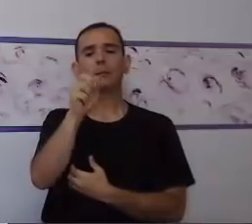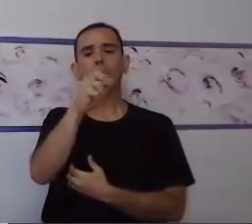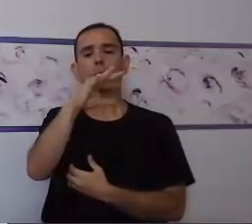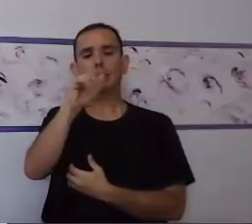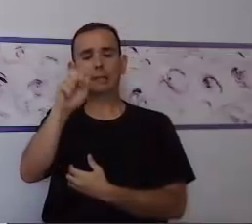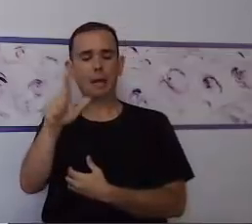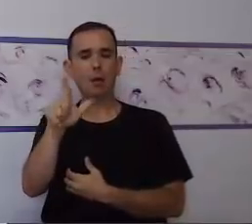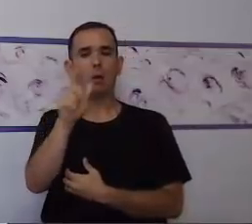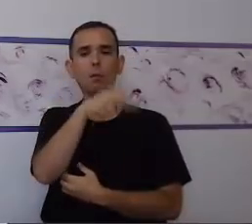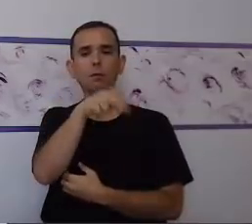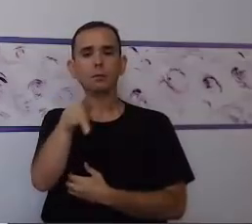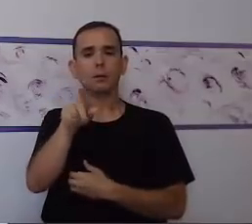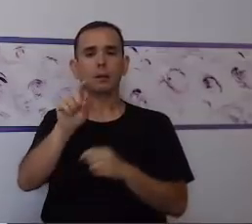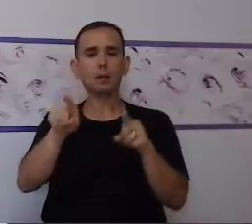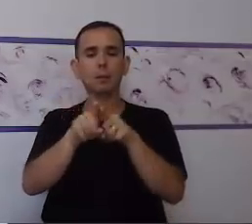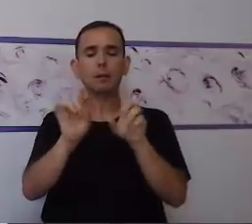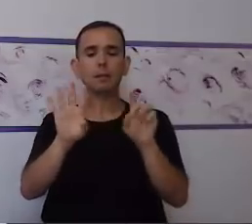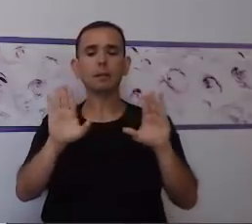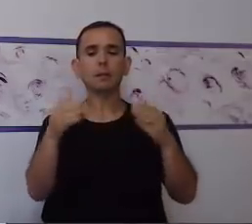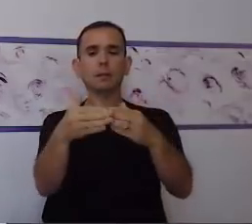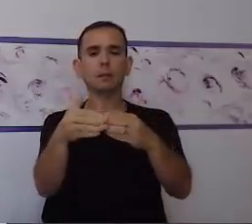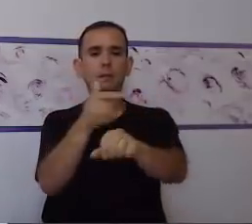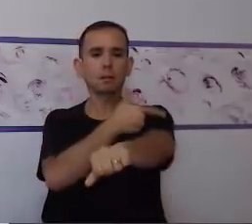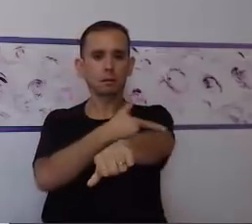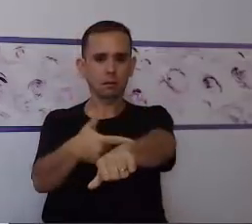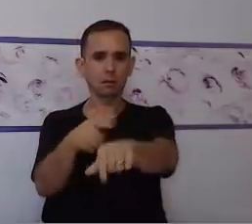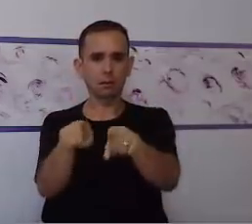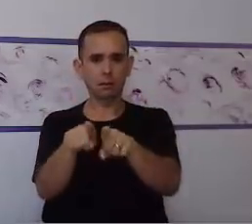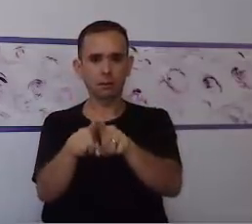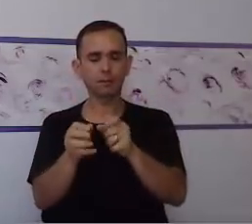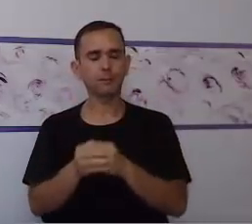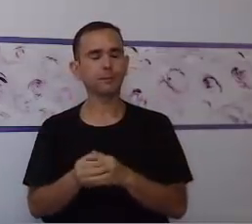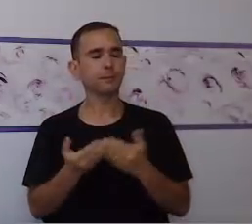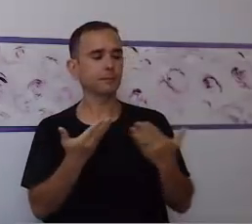professora e especialista em educação especial.